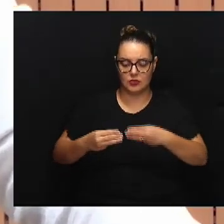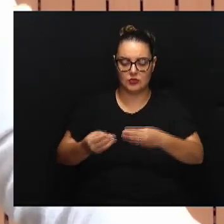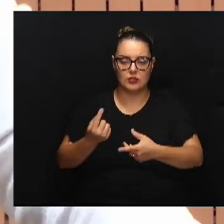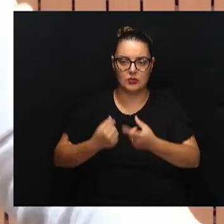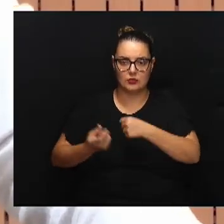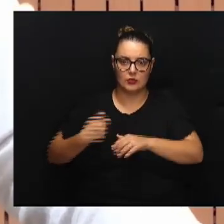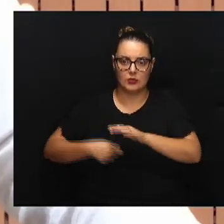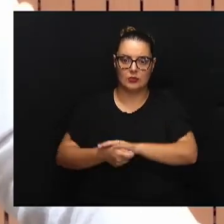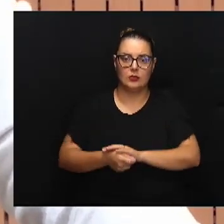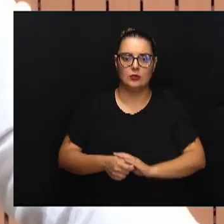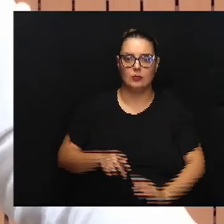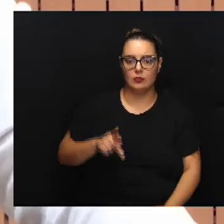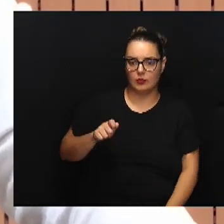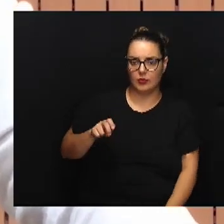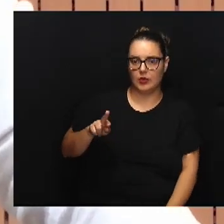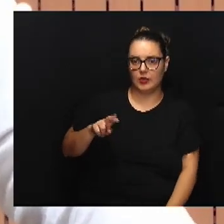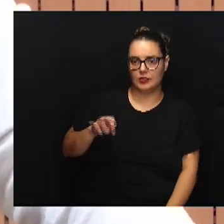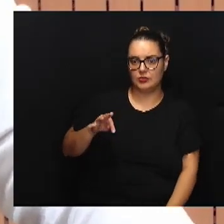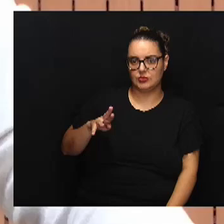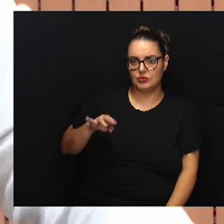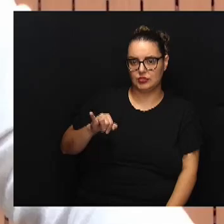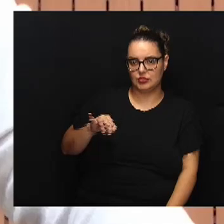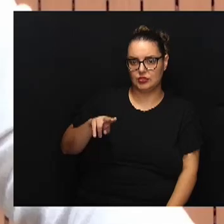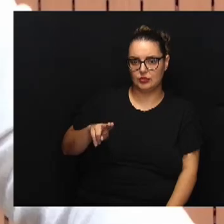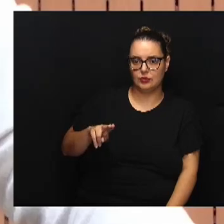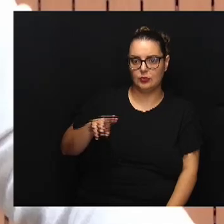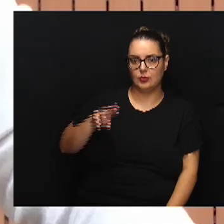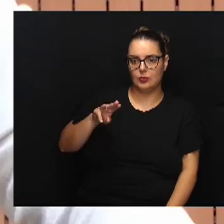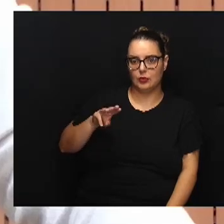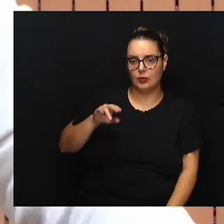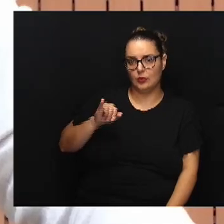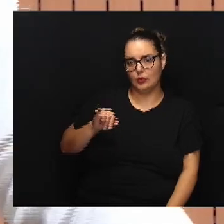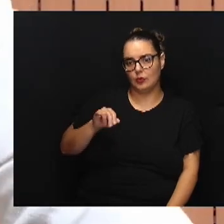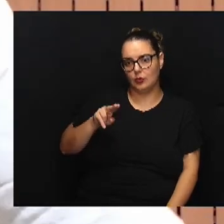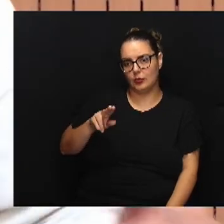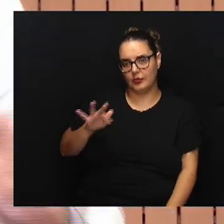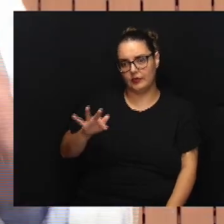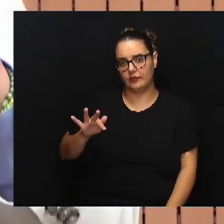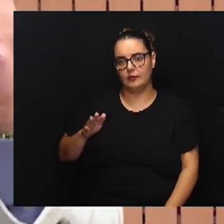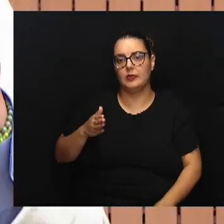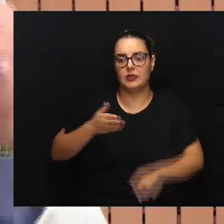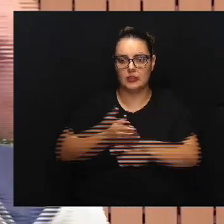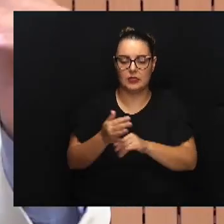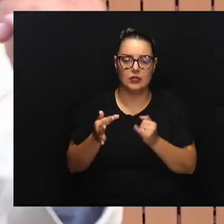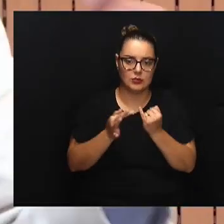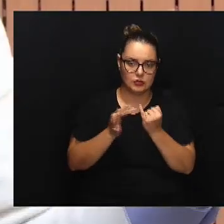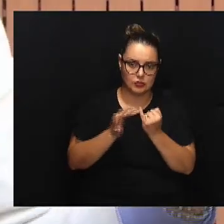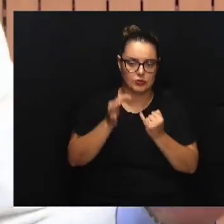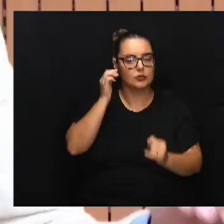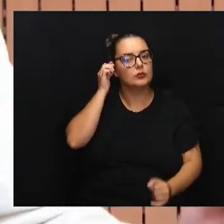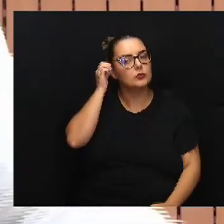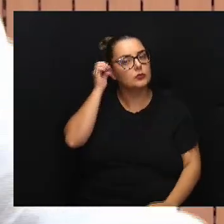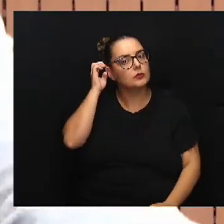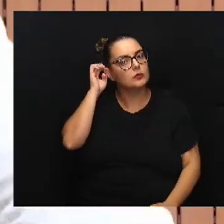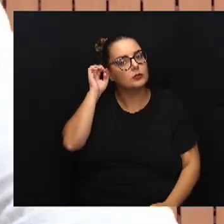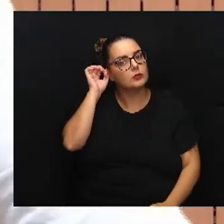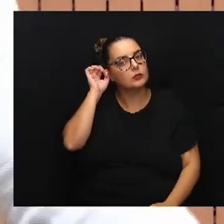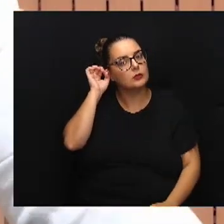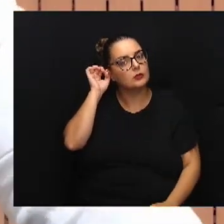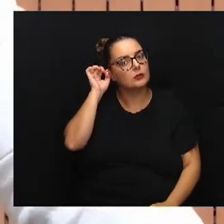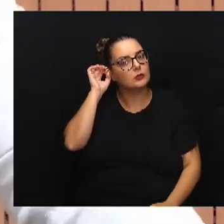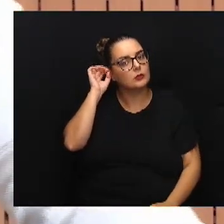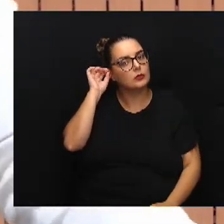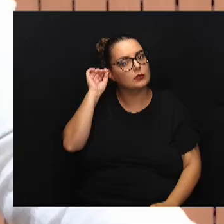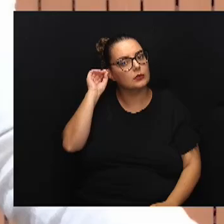programa Partiu IF, né, que é um cursinho para entrar nos institutos federais, e alinhamos essa mesma perspectiva de público,